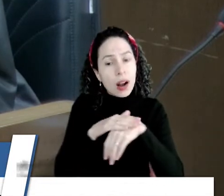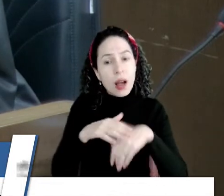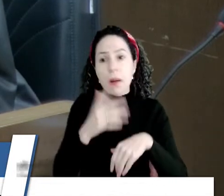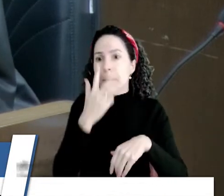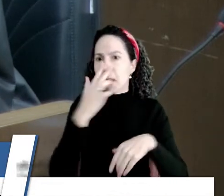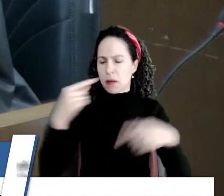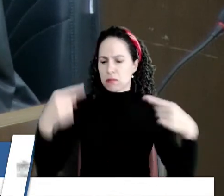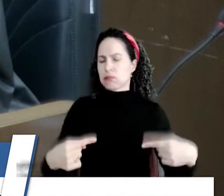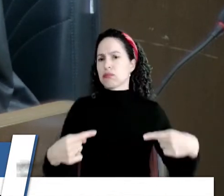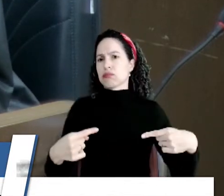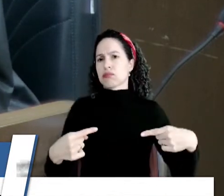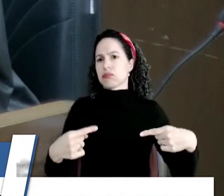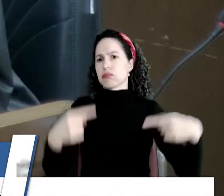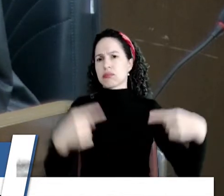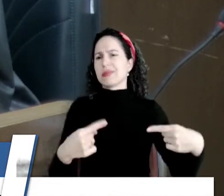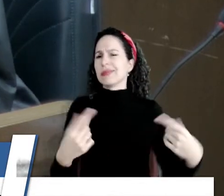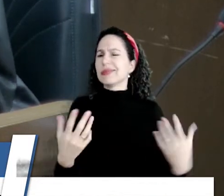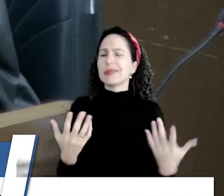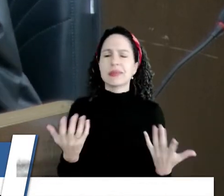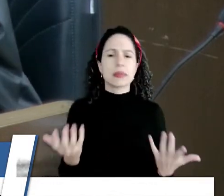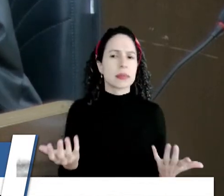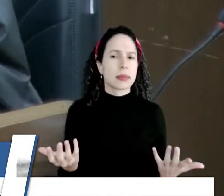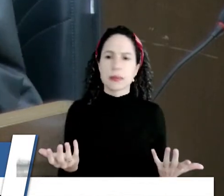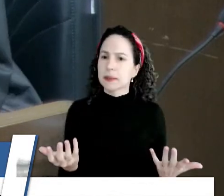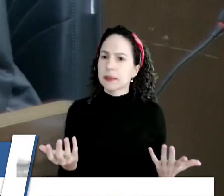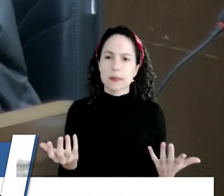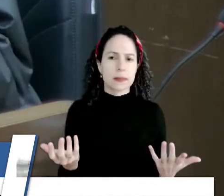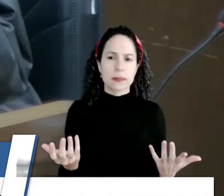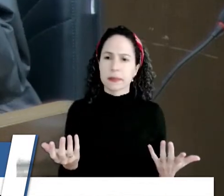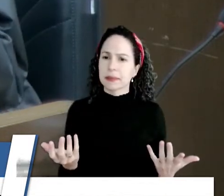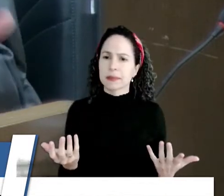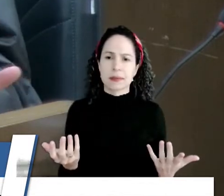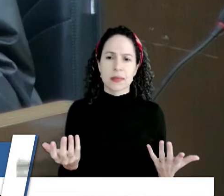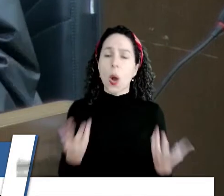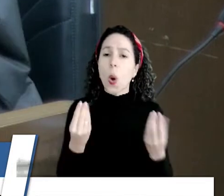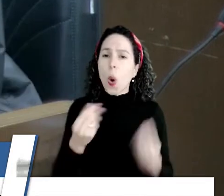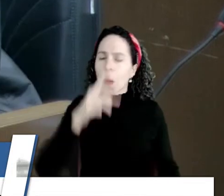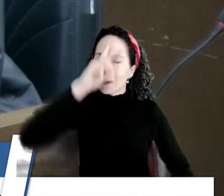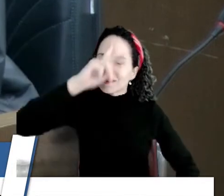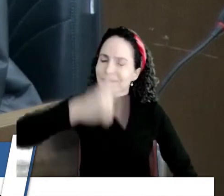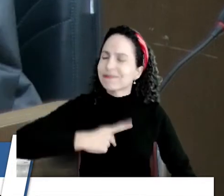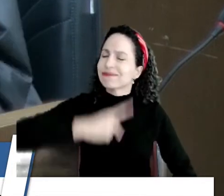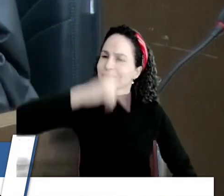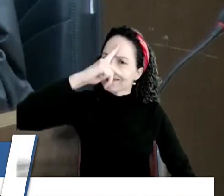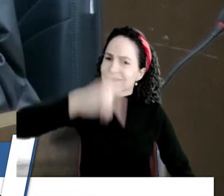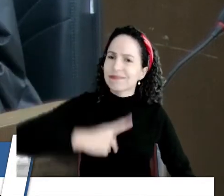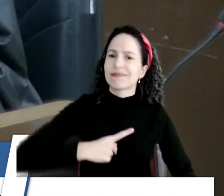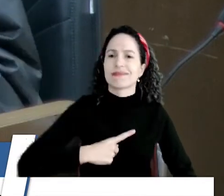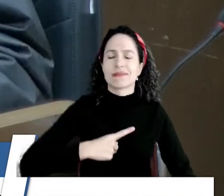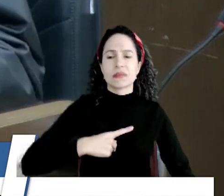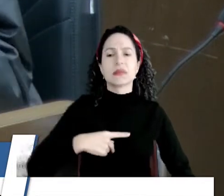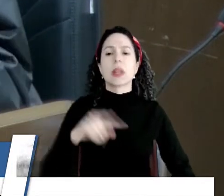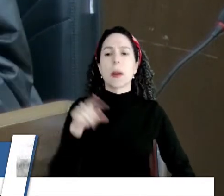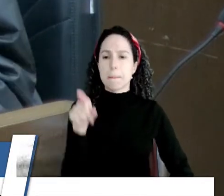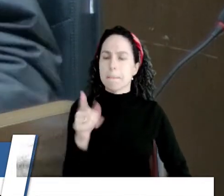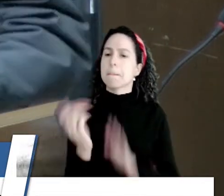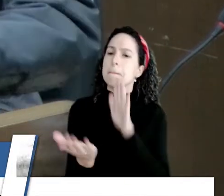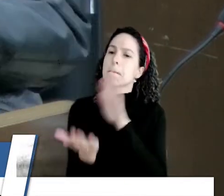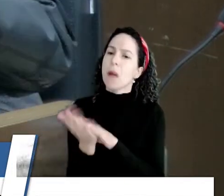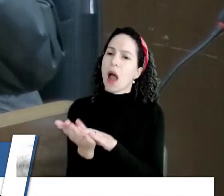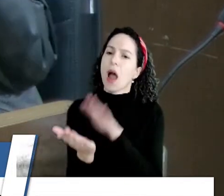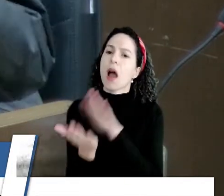como que as pessoas individualistas fazem isso. Então, assim, parabenizo você. Vejo que você não